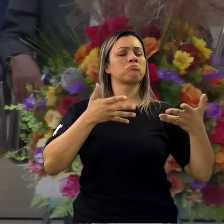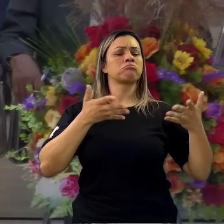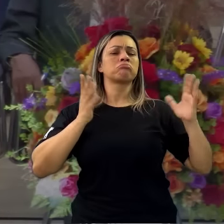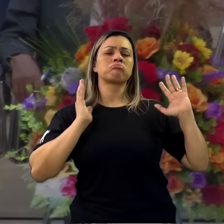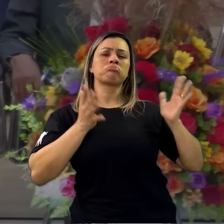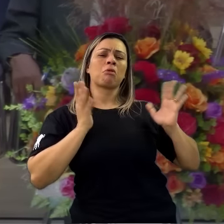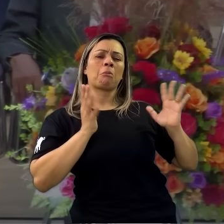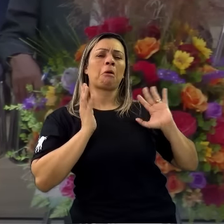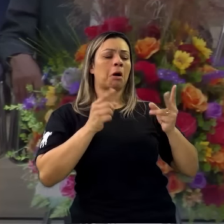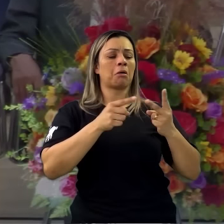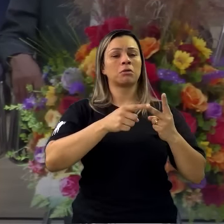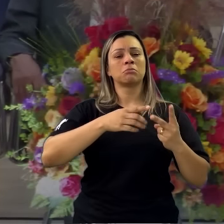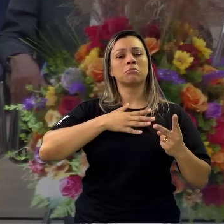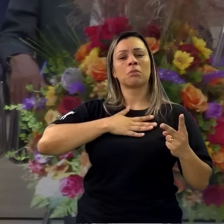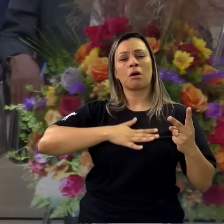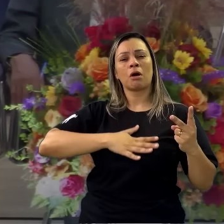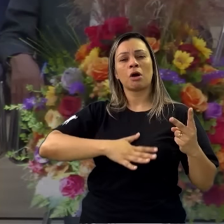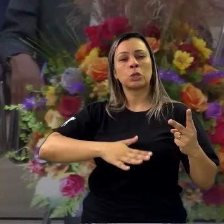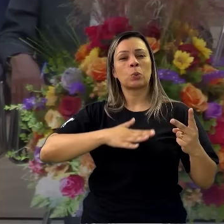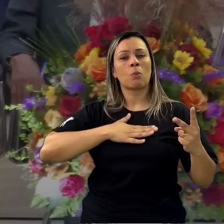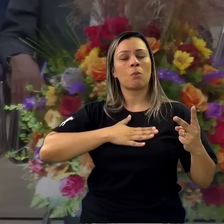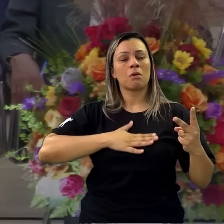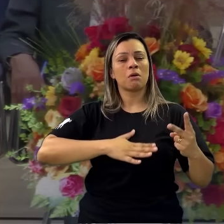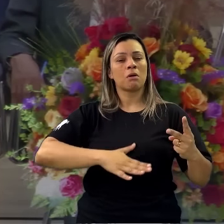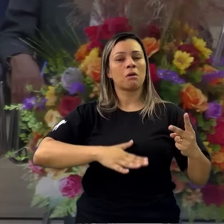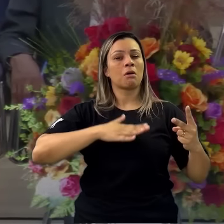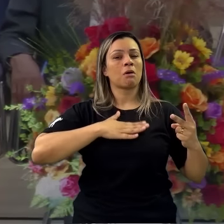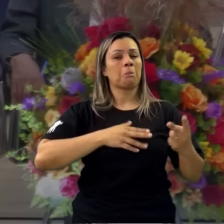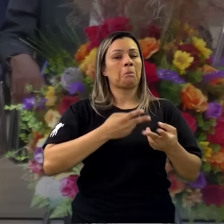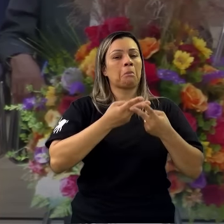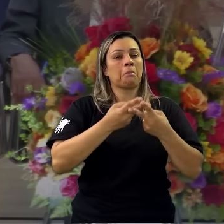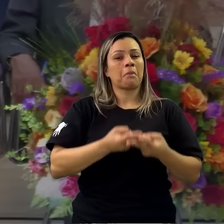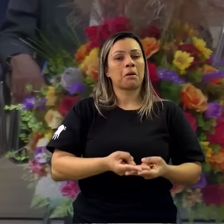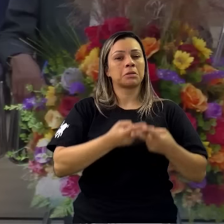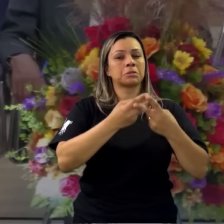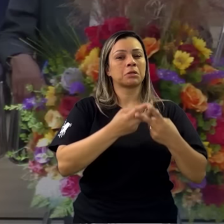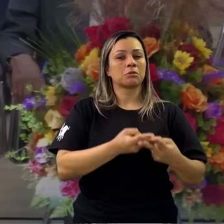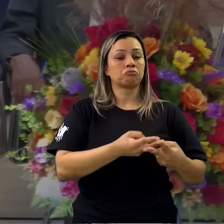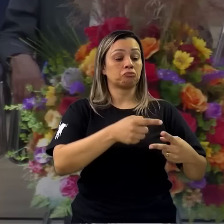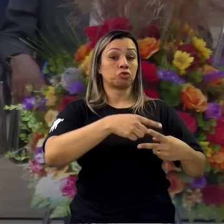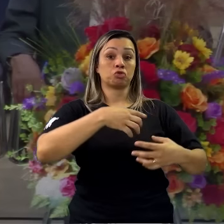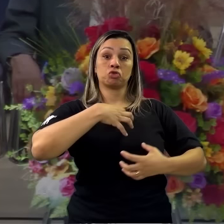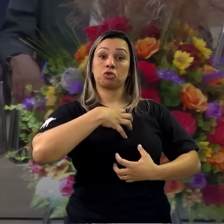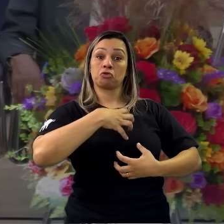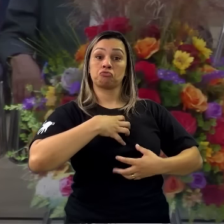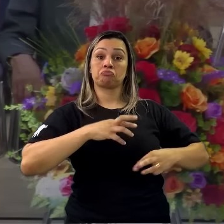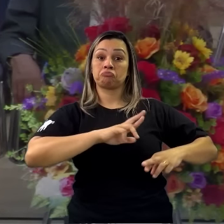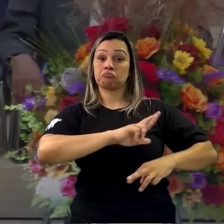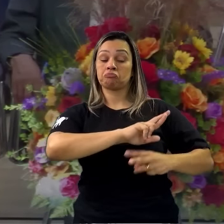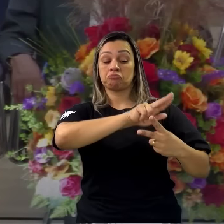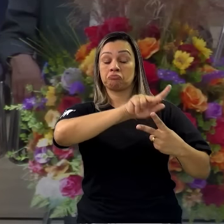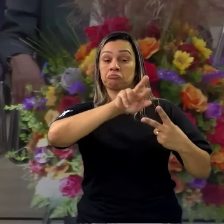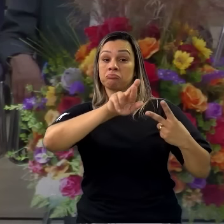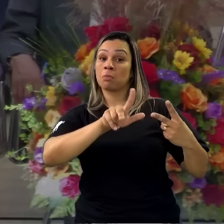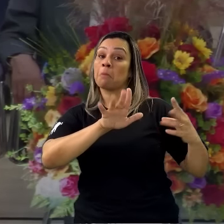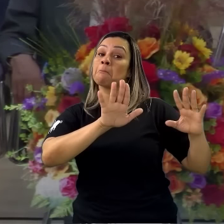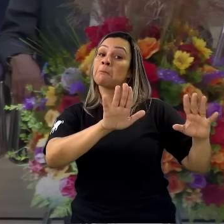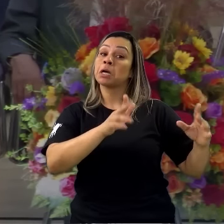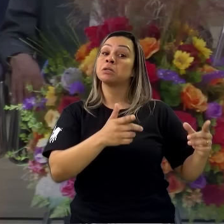dois homens de natureza diferente e Jesus coloca pra trabalhar junto agora o que eu tento o que eu